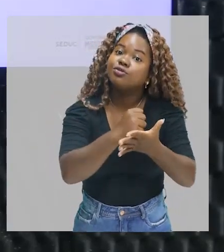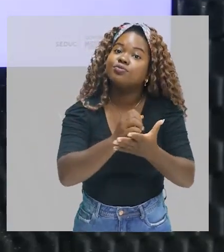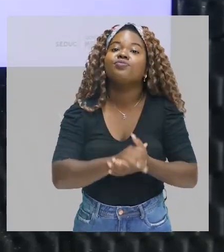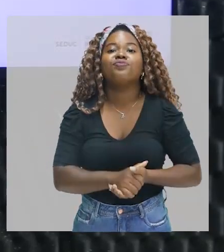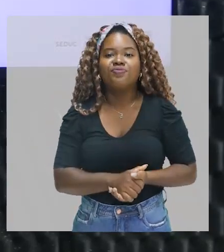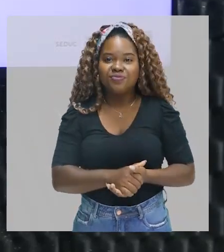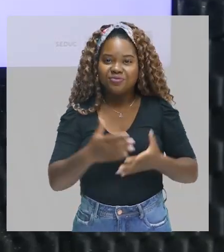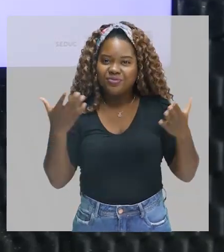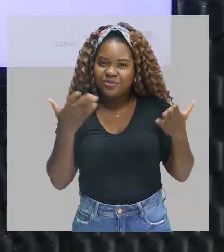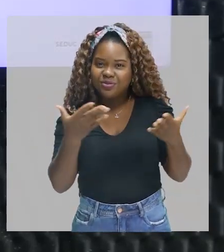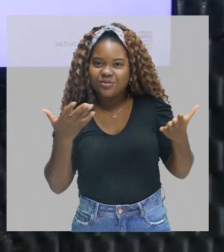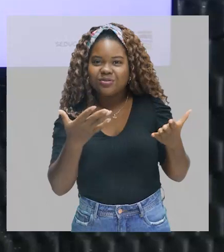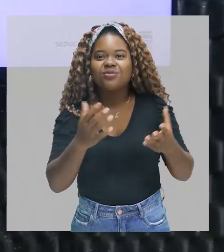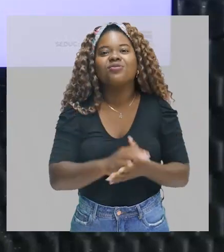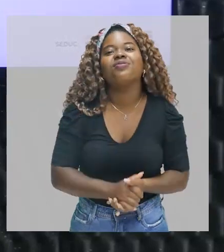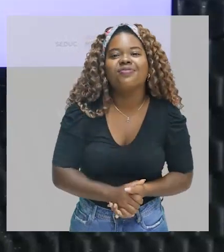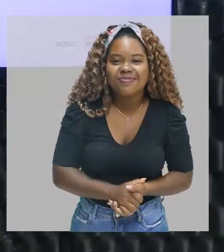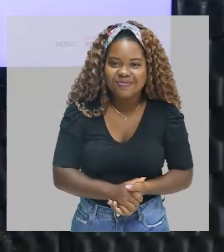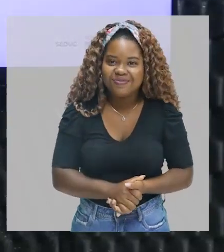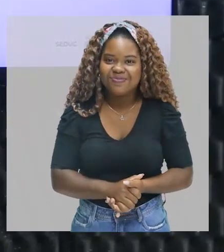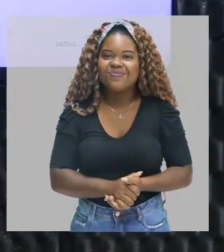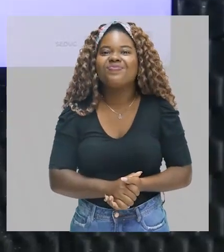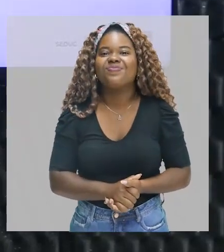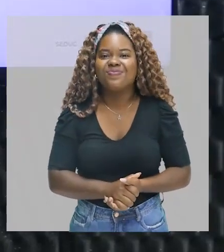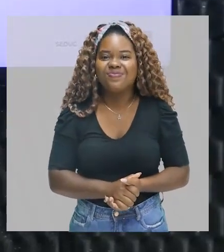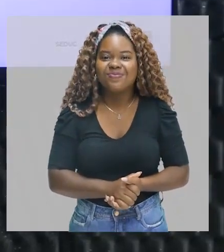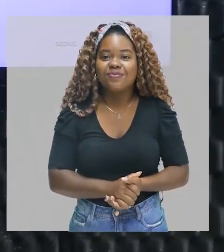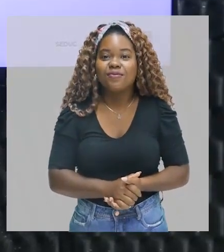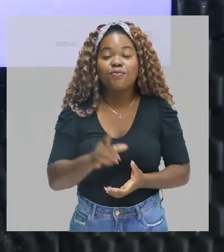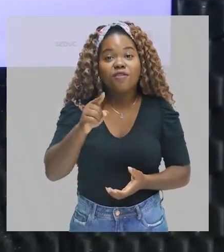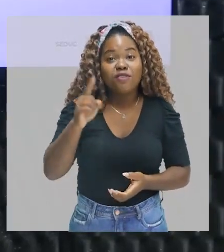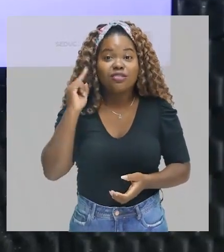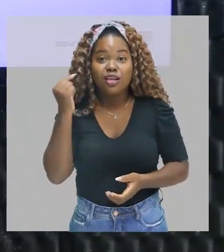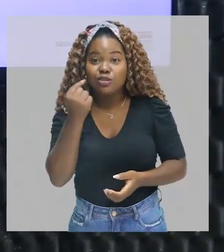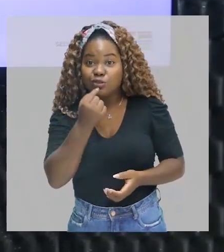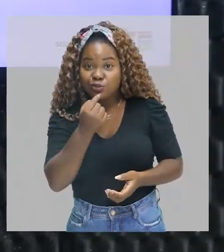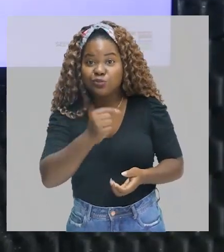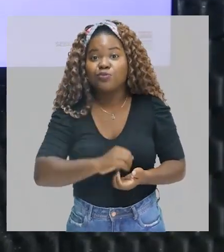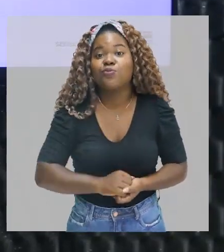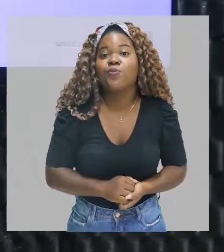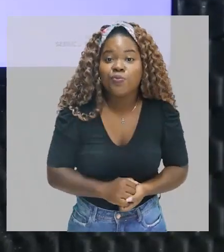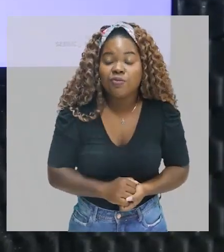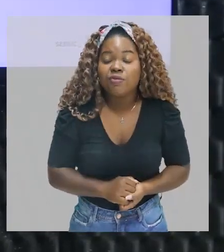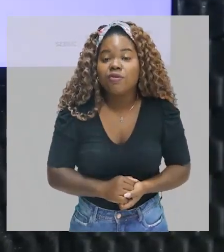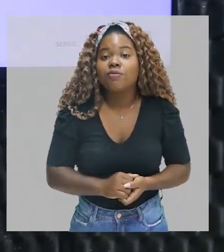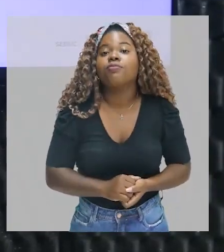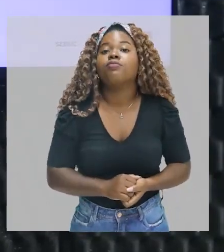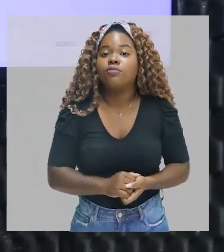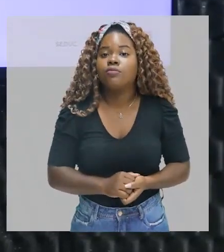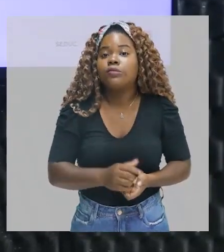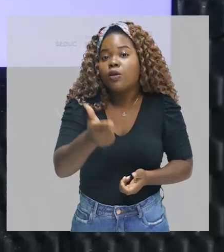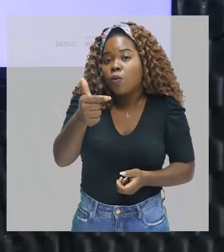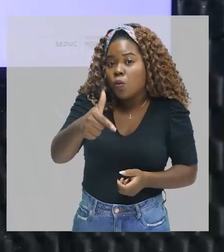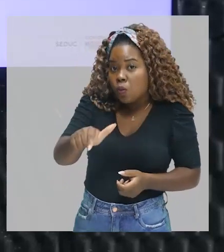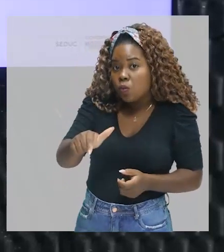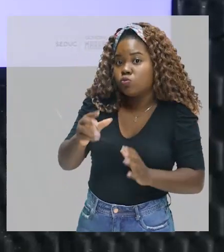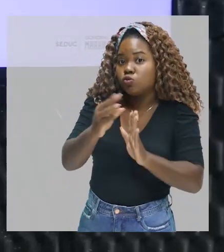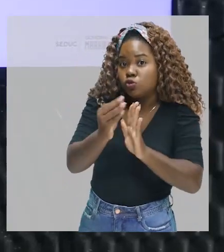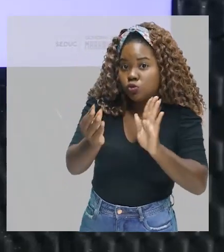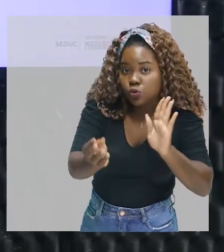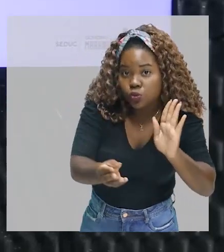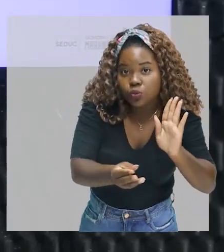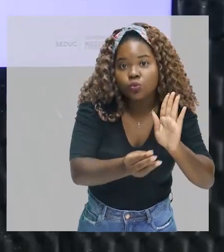como é que diz, gente? Na interpretação de Libras, né? A palavra até foge. Bom, continuando